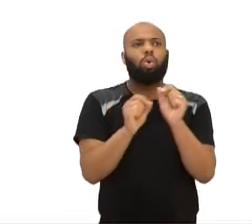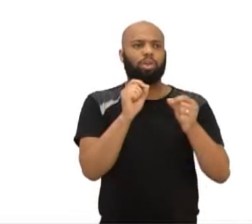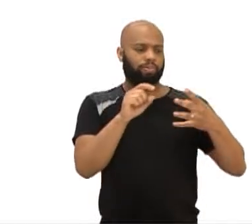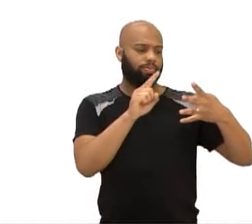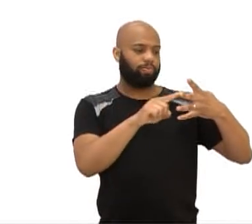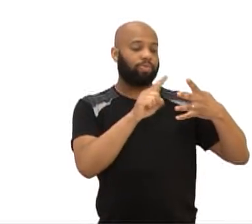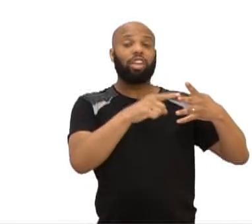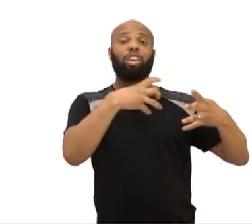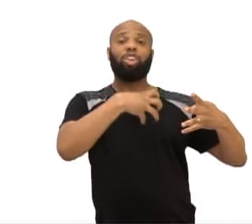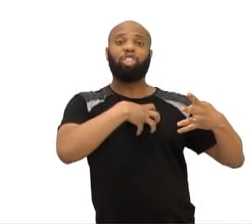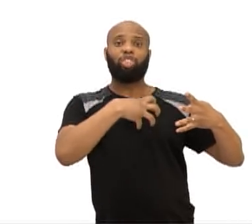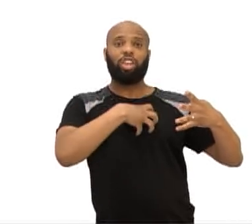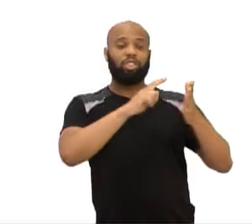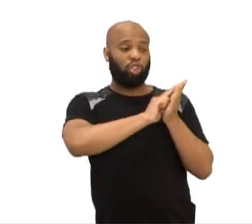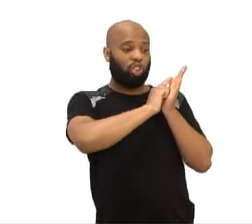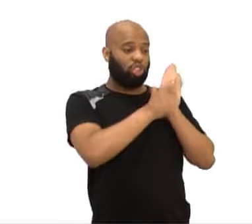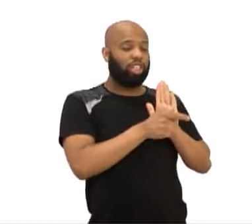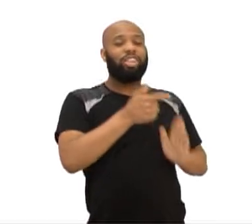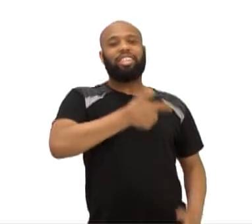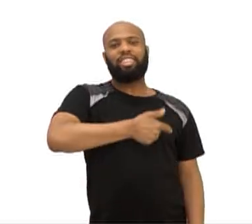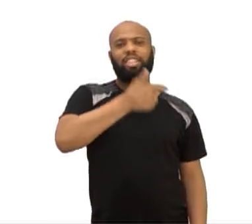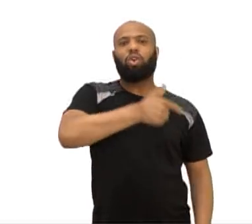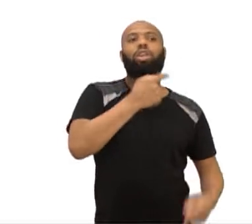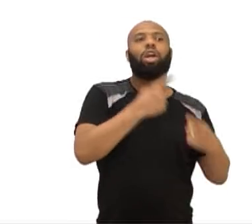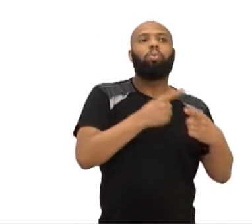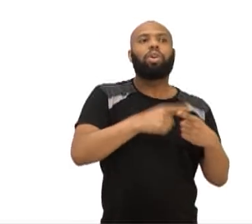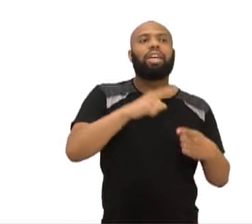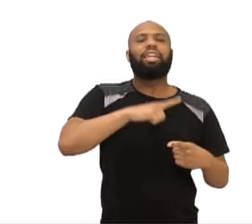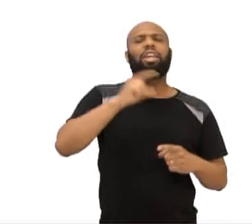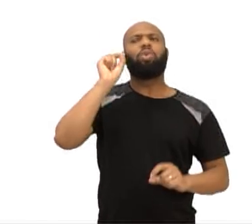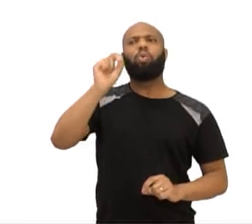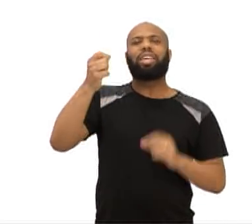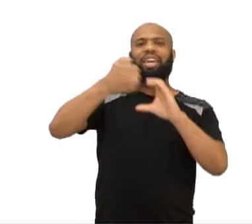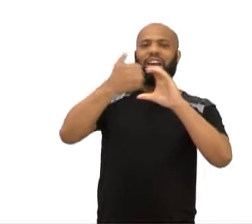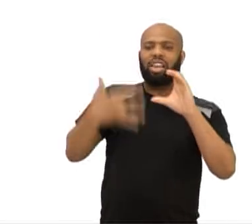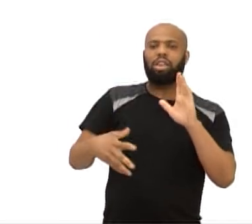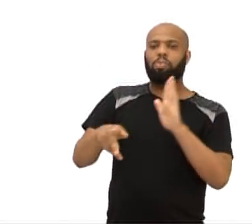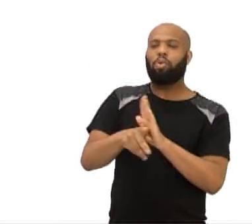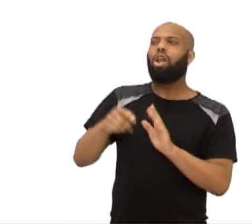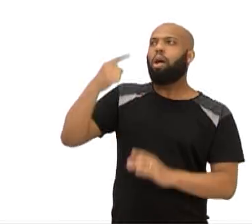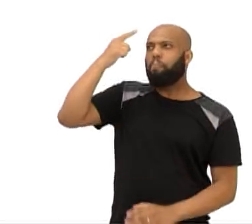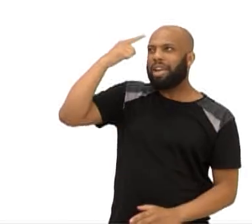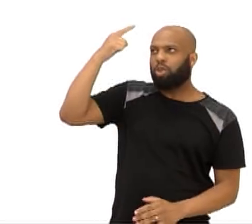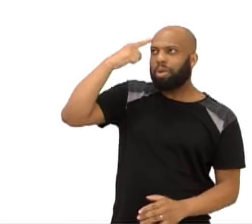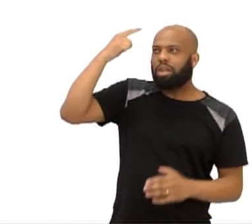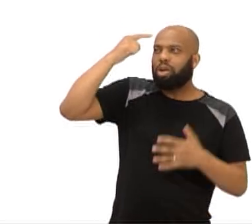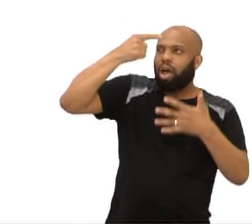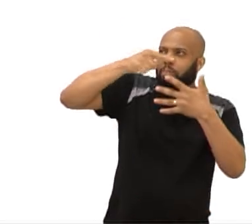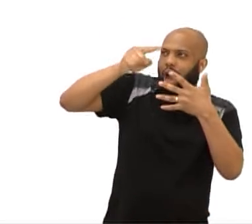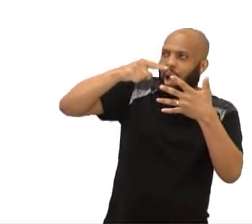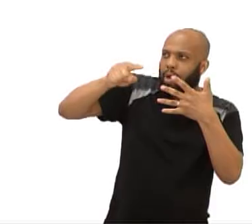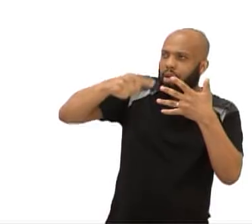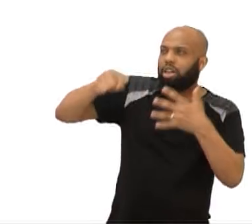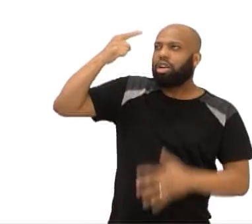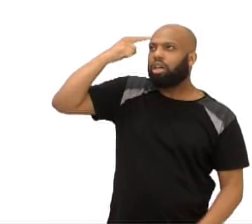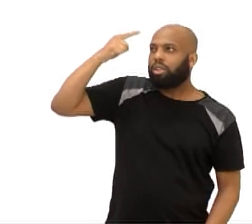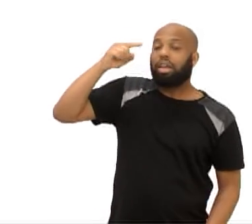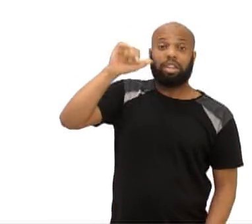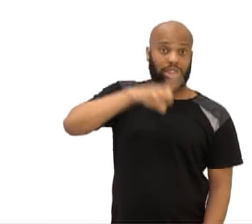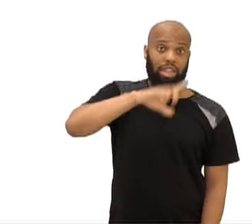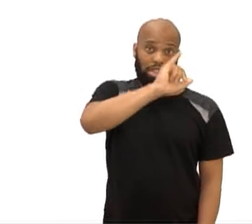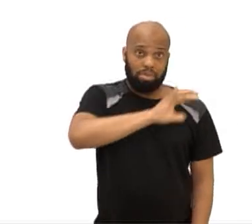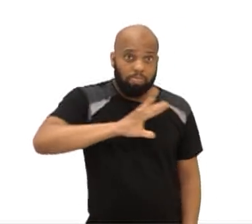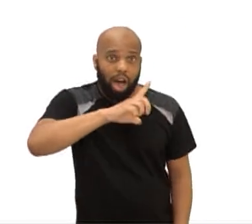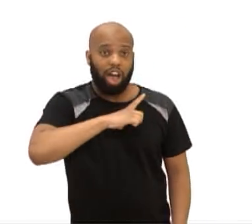quê? Um gênero secundário, porque apresenta características elaboradas. Então, eu tenho imagens,